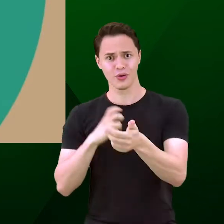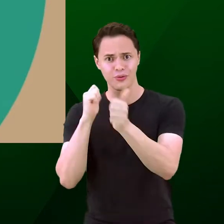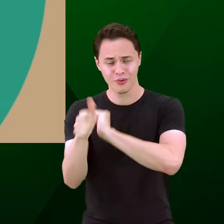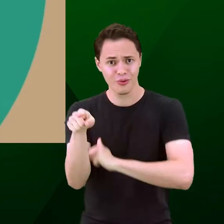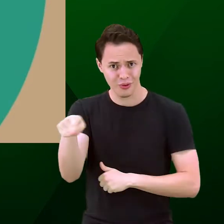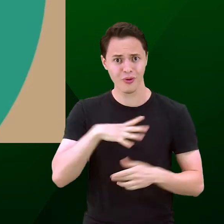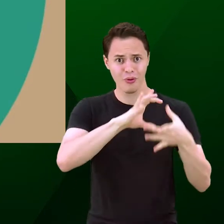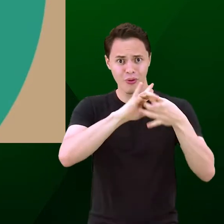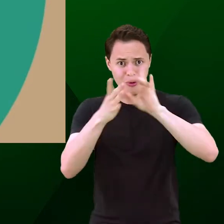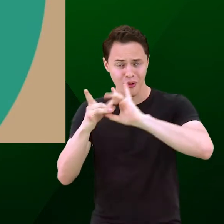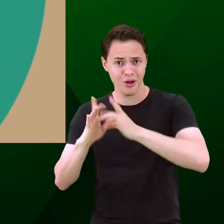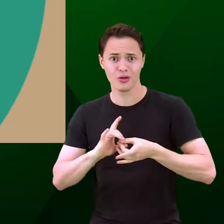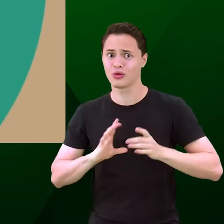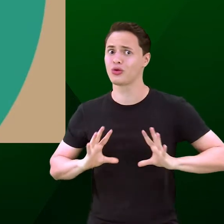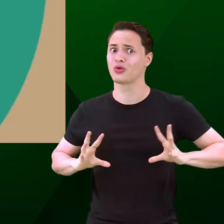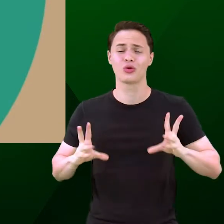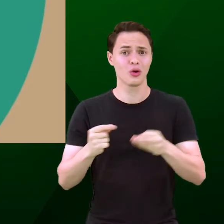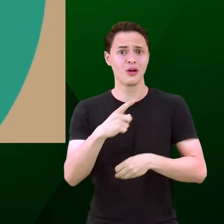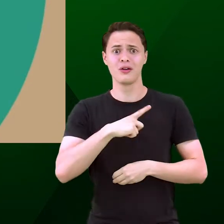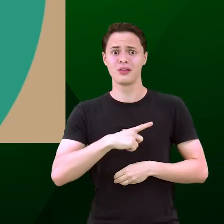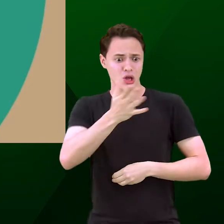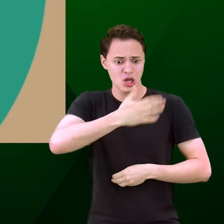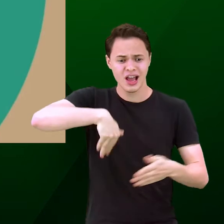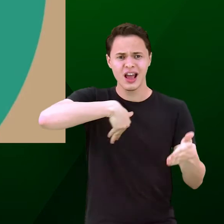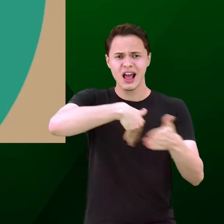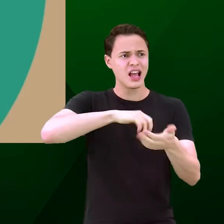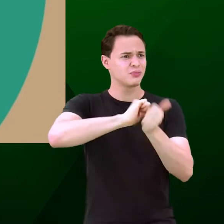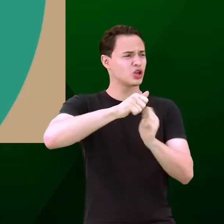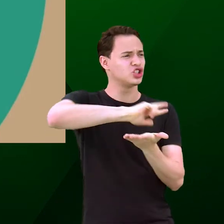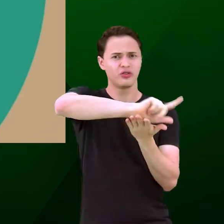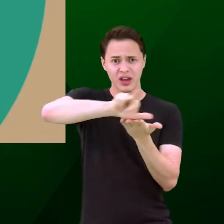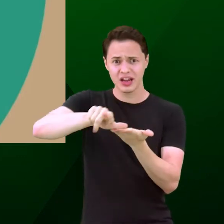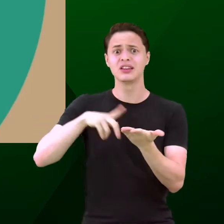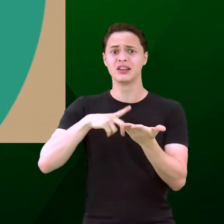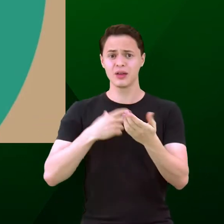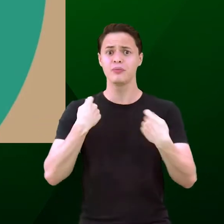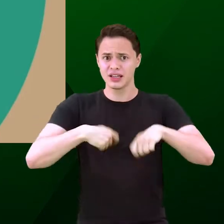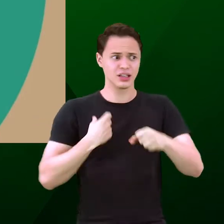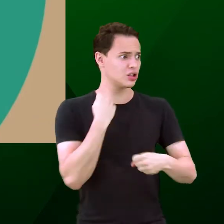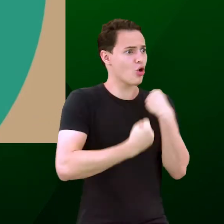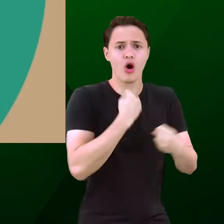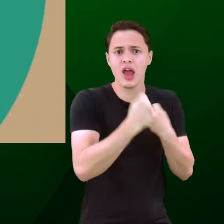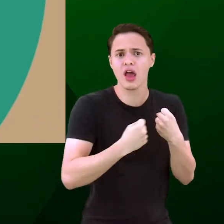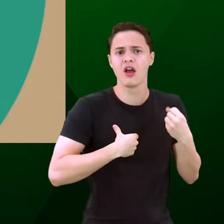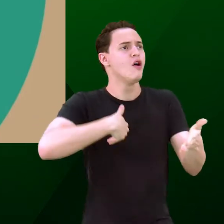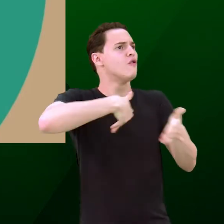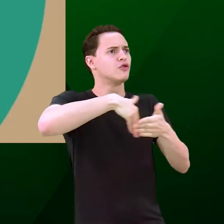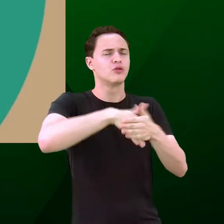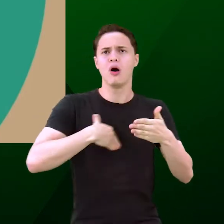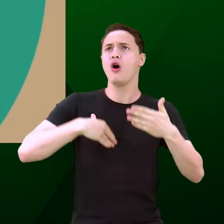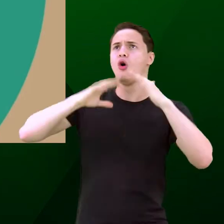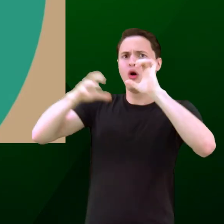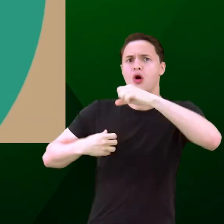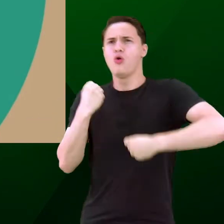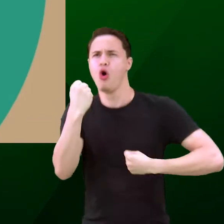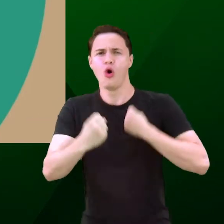outros conteúdos que a gente tem, né, dentro da área de esportes, da educação física de maneira geral. Agradeço pelo